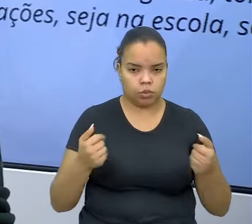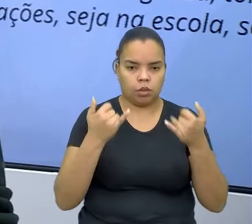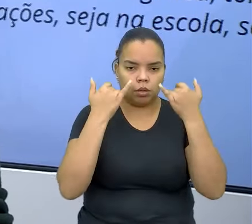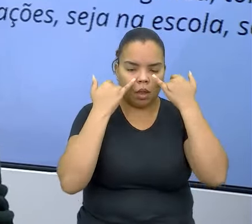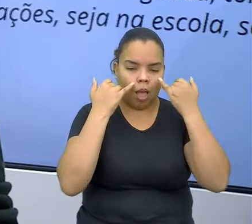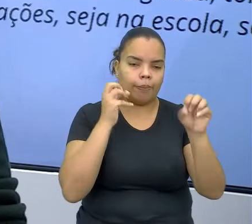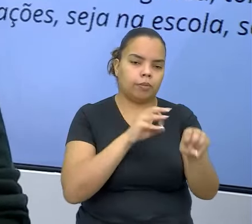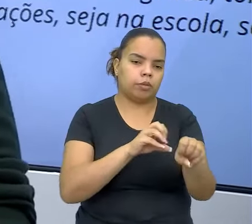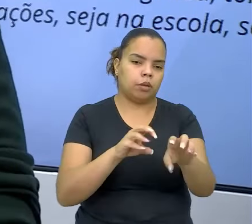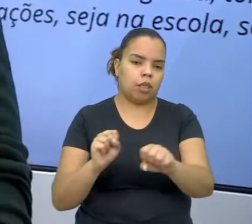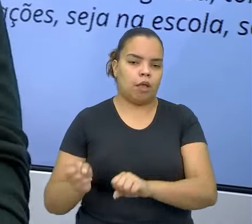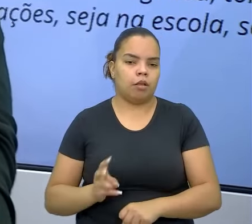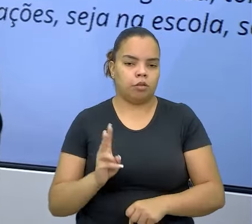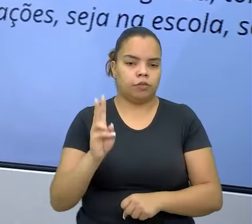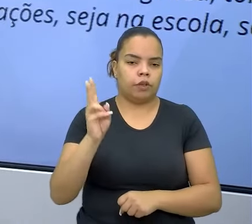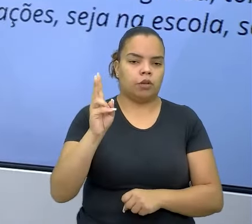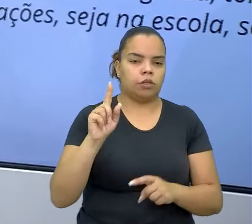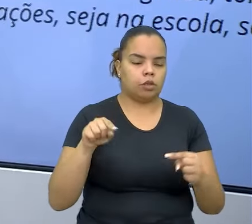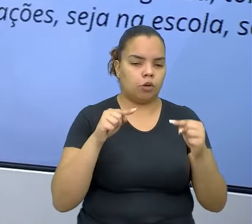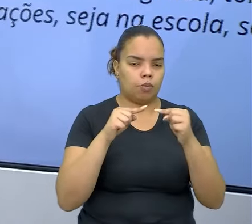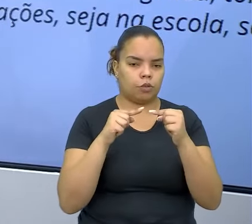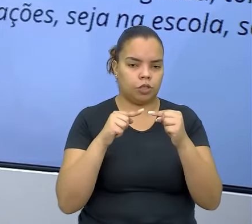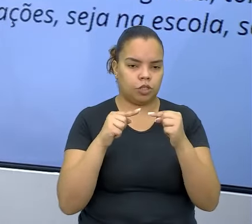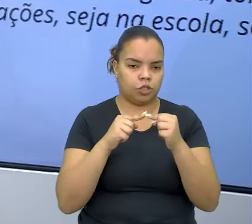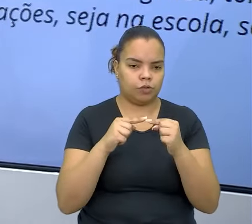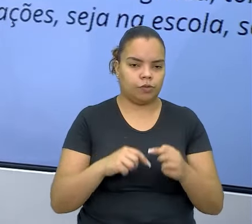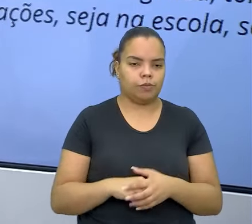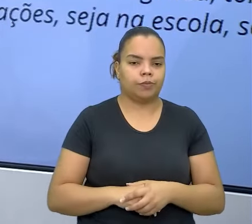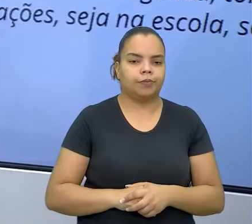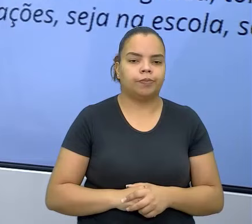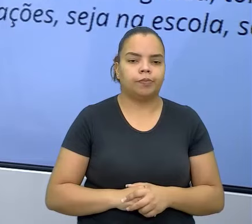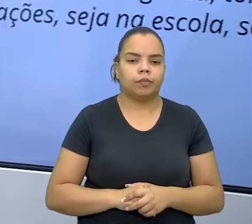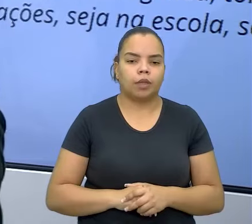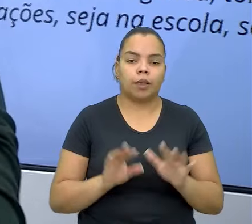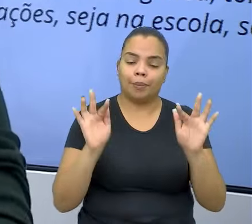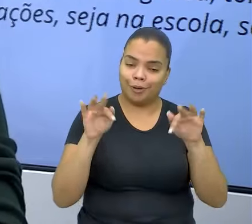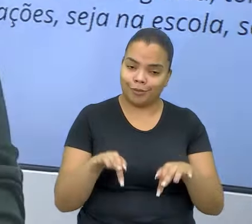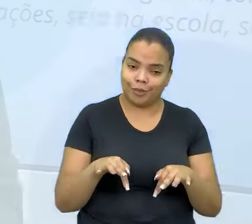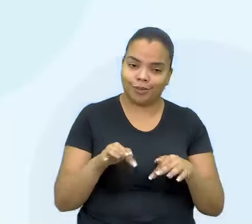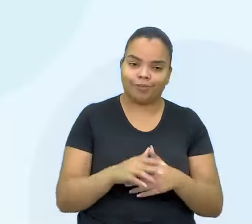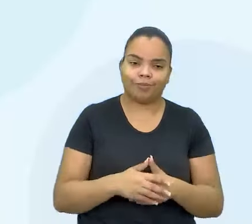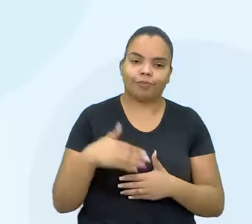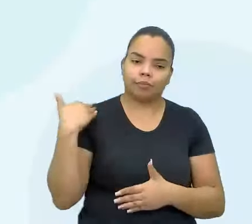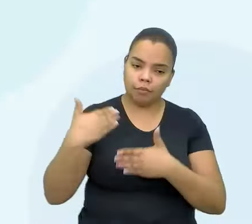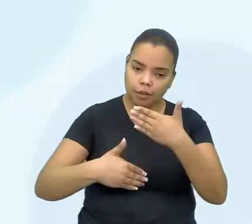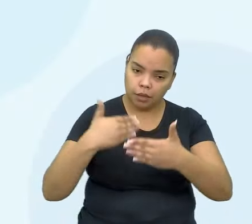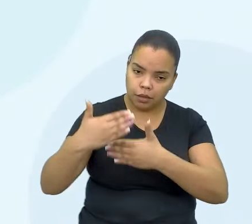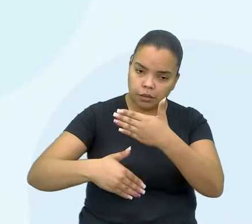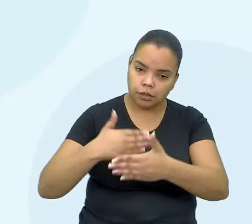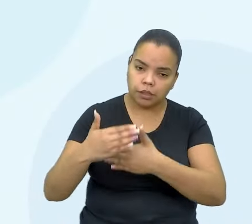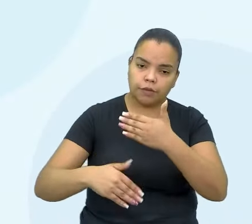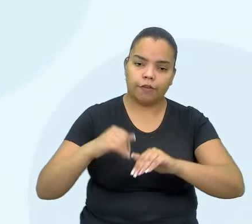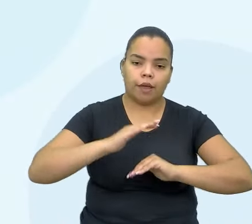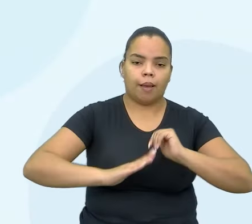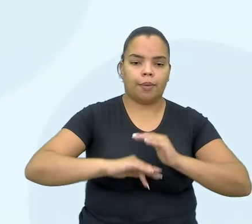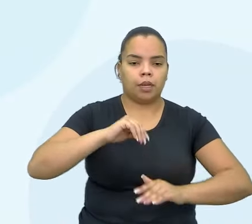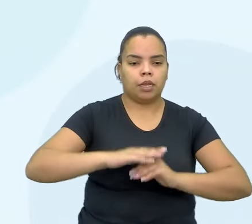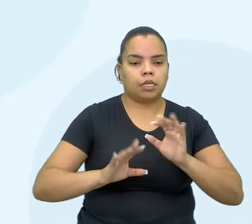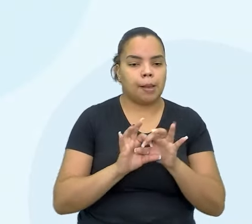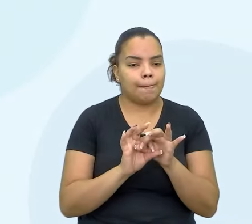contemplam aí os valores, né, que são os objetivos aí dos itinerários formativos. E por fim, desenvolver habilidades que permitam